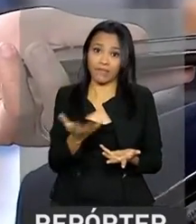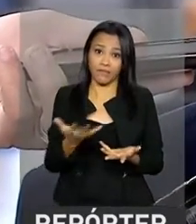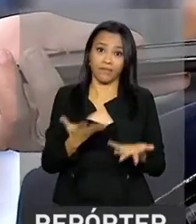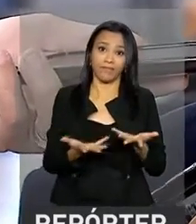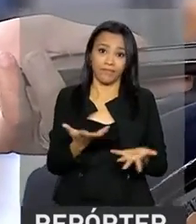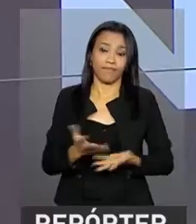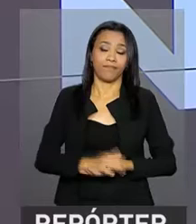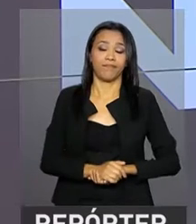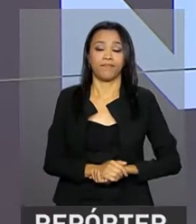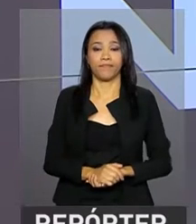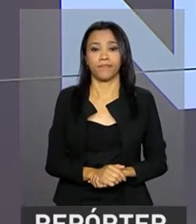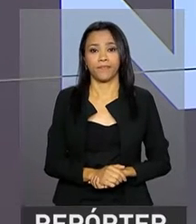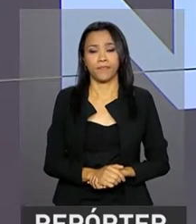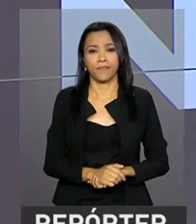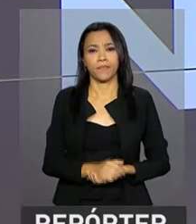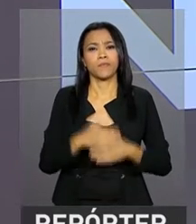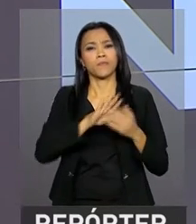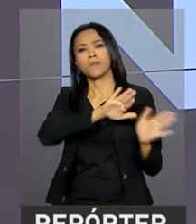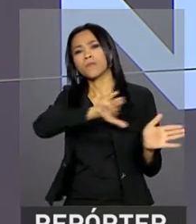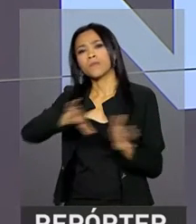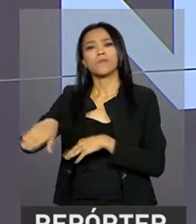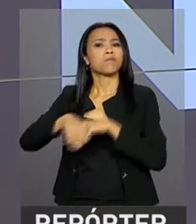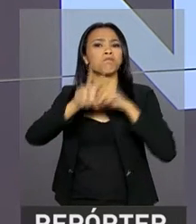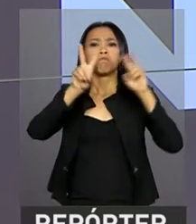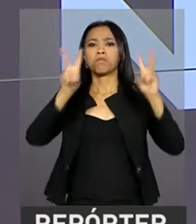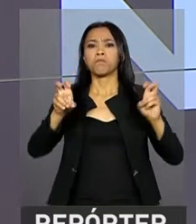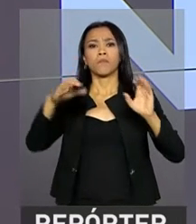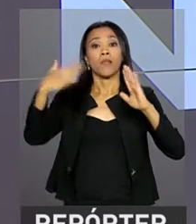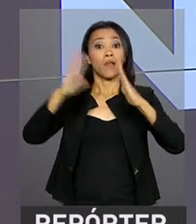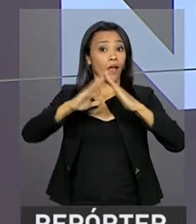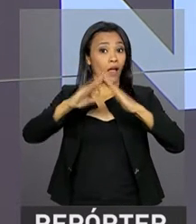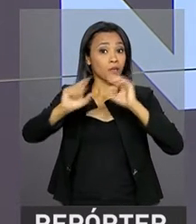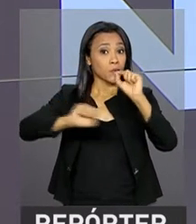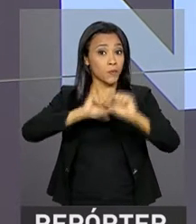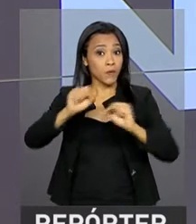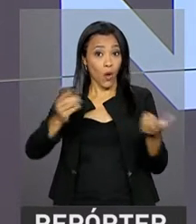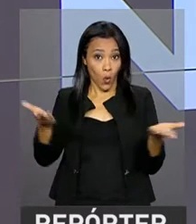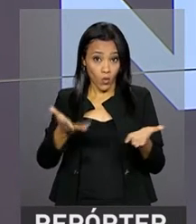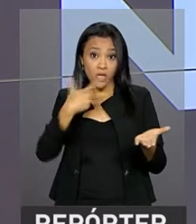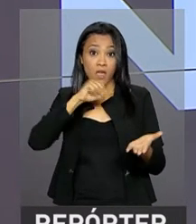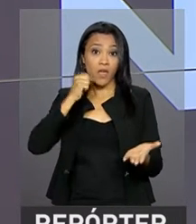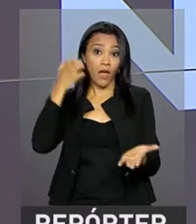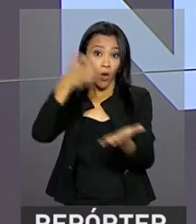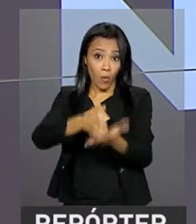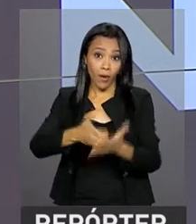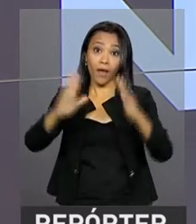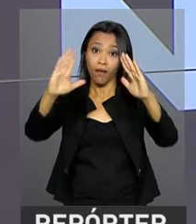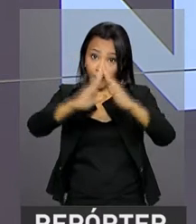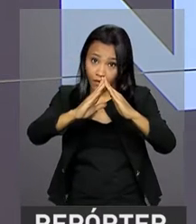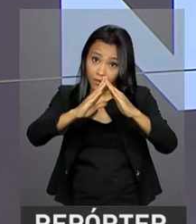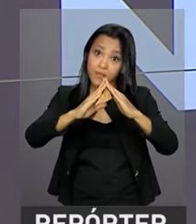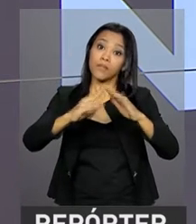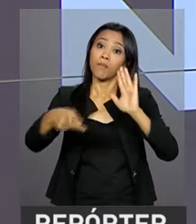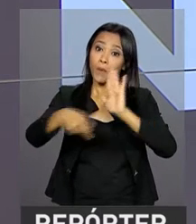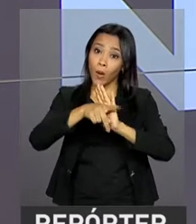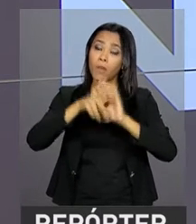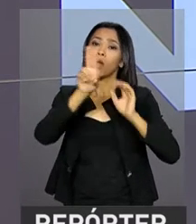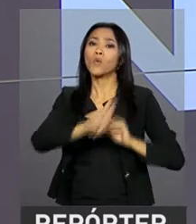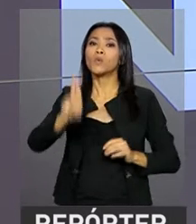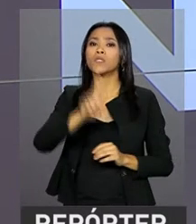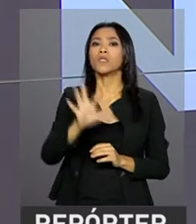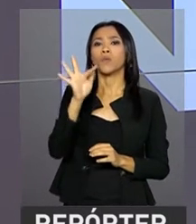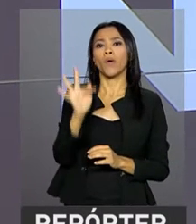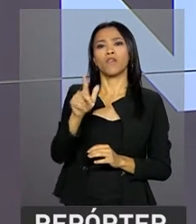certeza. Falar de moradia agora, a partir de hoje, quem quer comprar a casa própria usando o